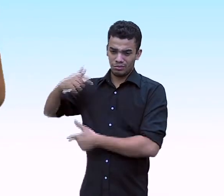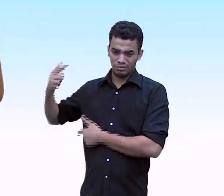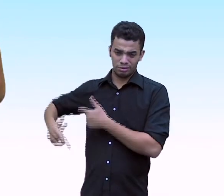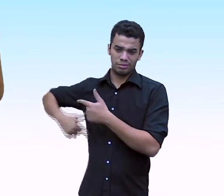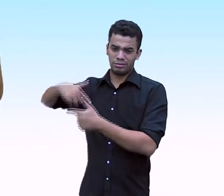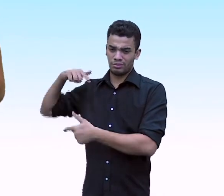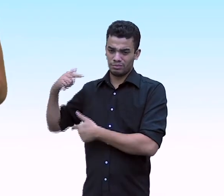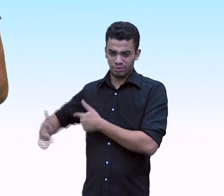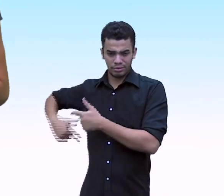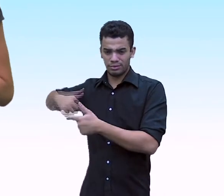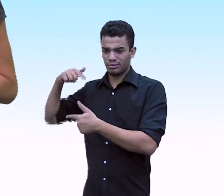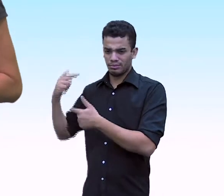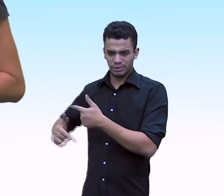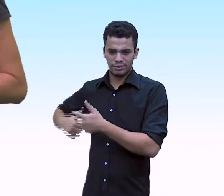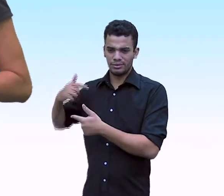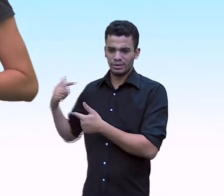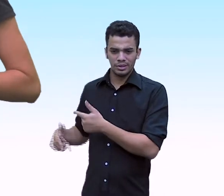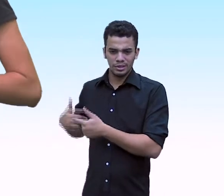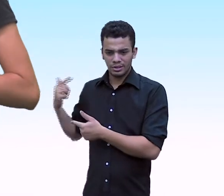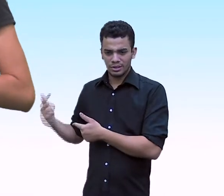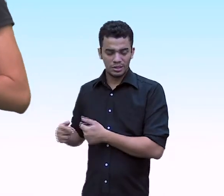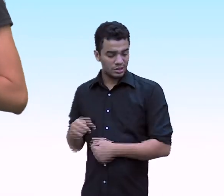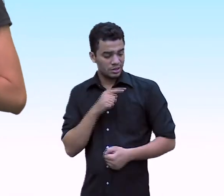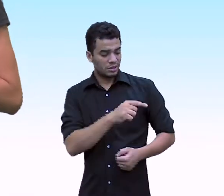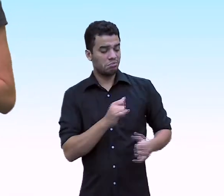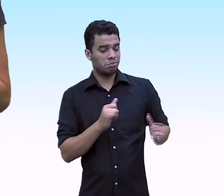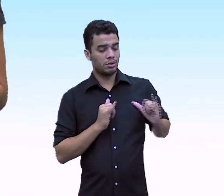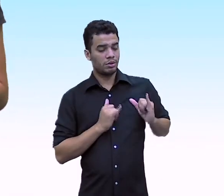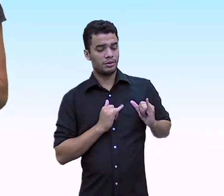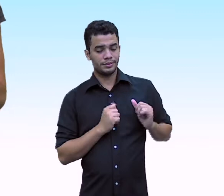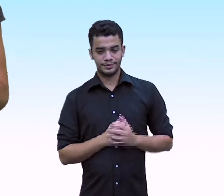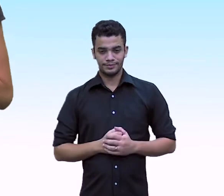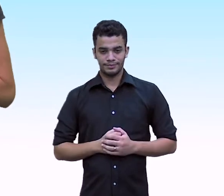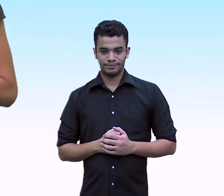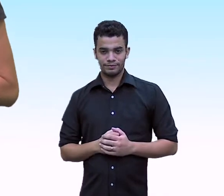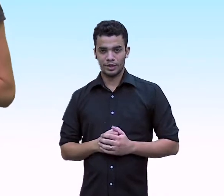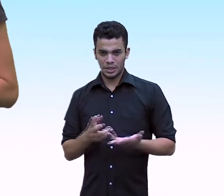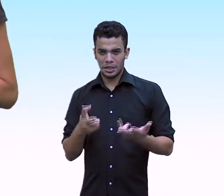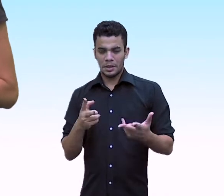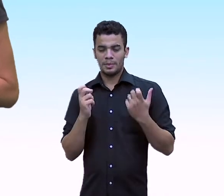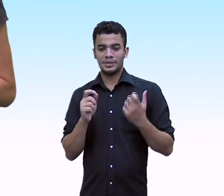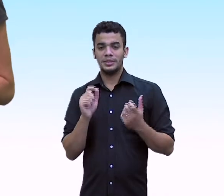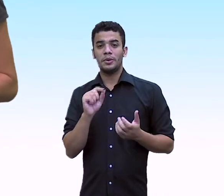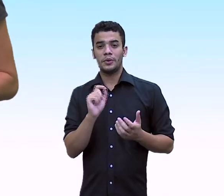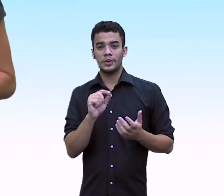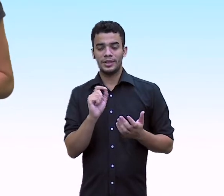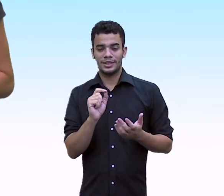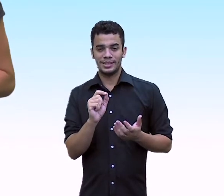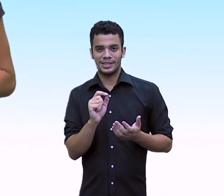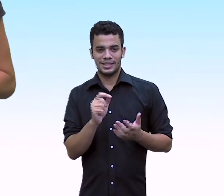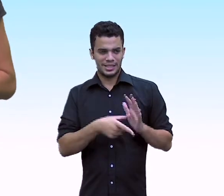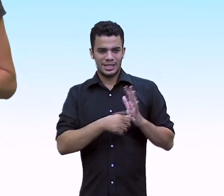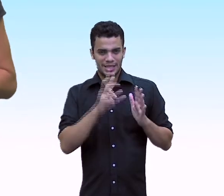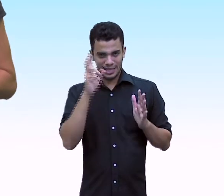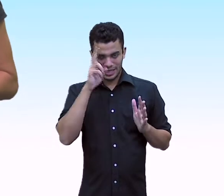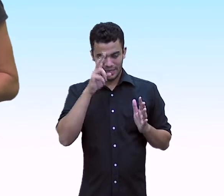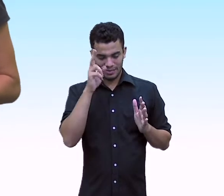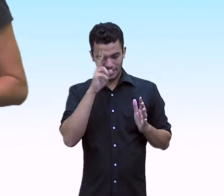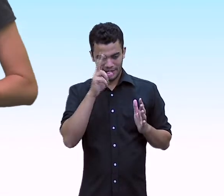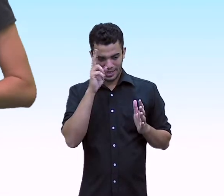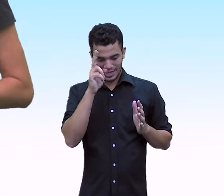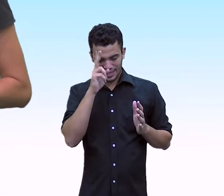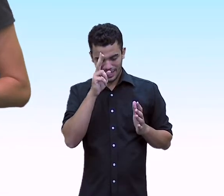por isso que a formiga fala: ah, você flauteou no verão? Agora dance